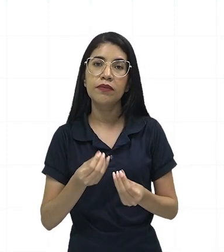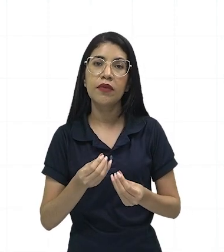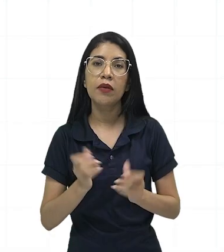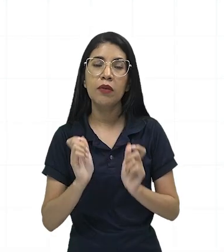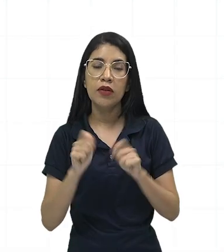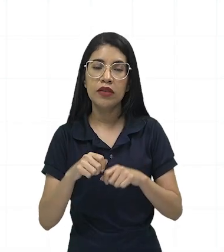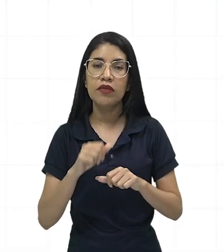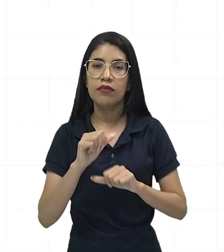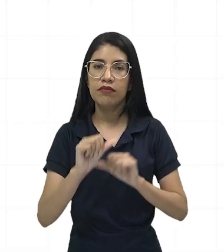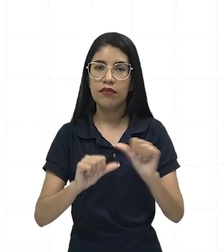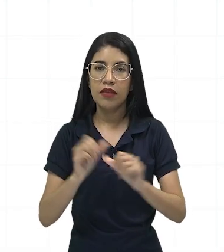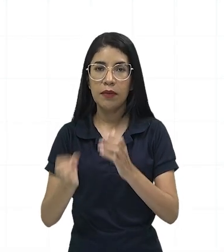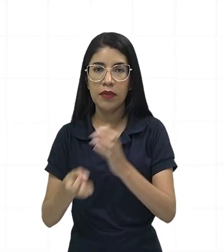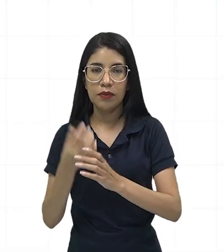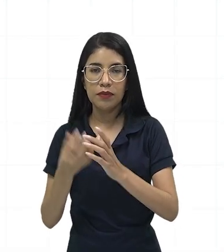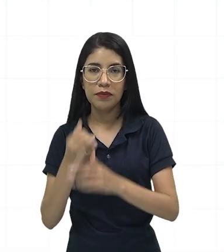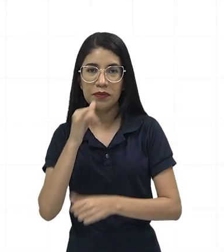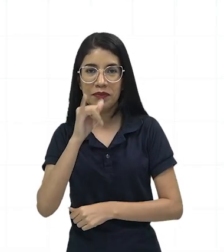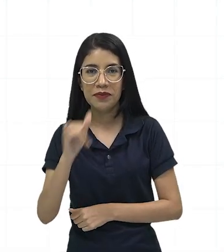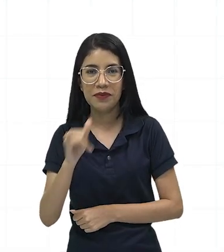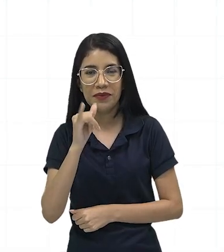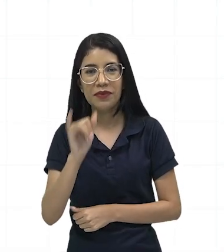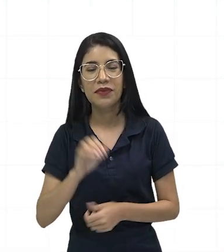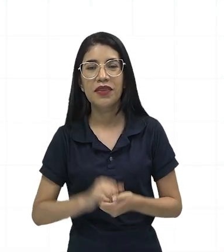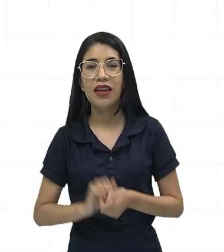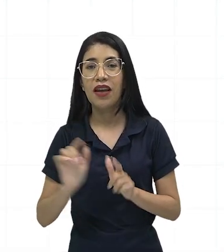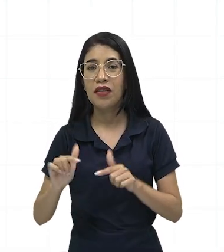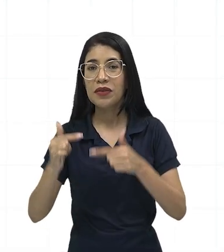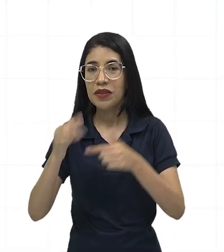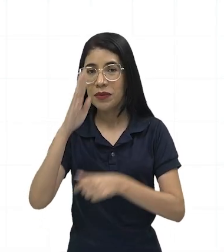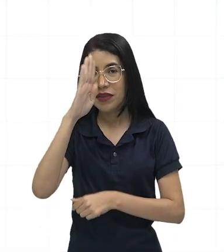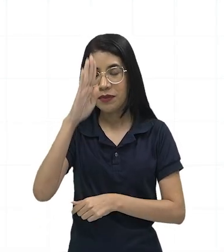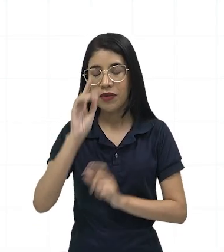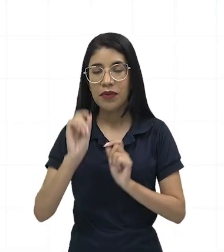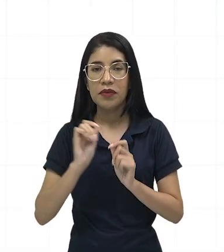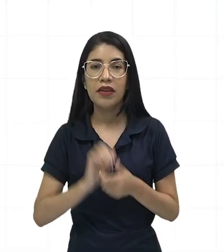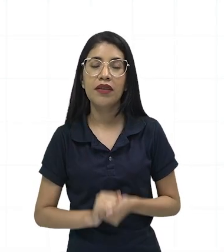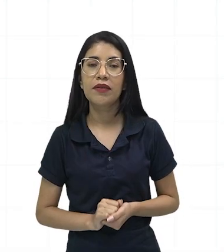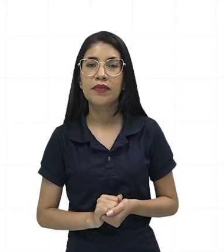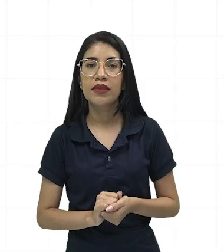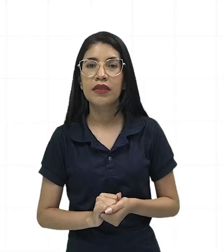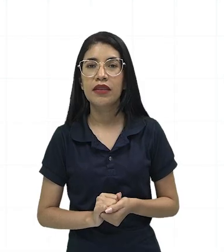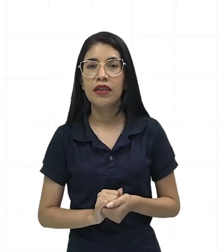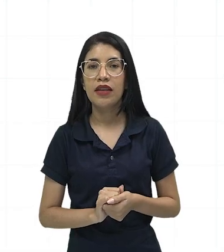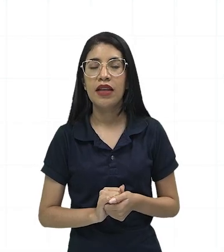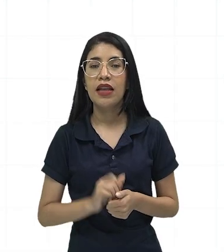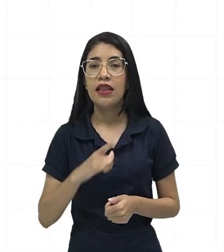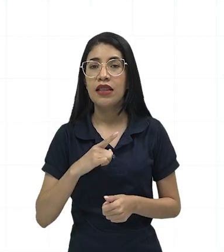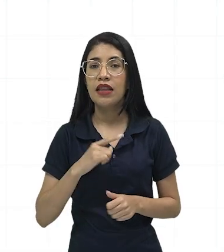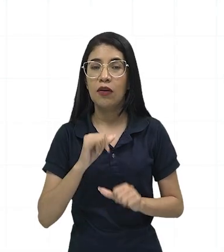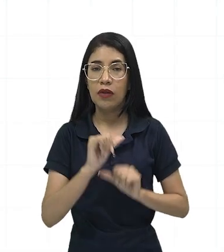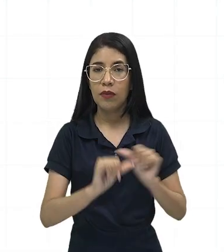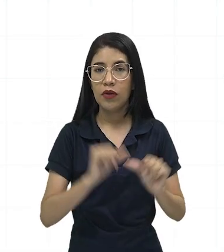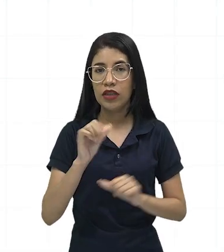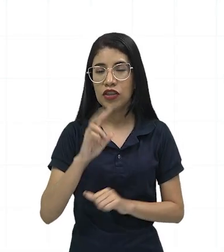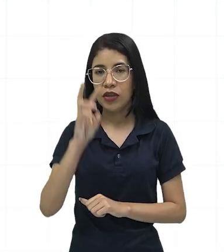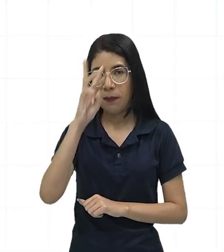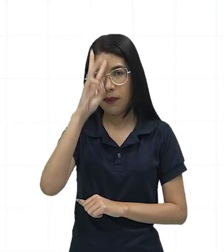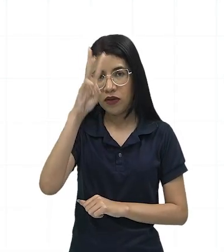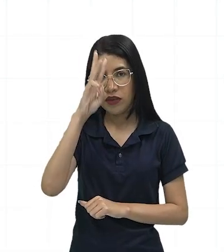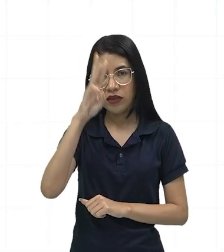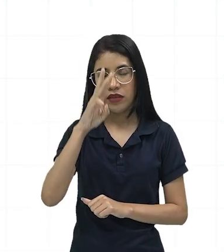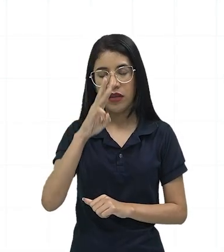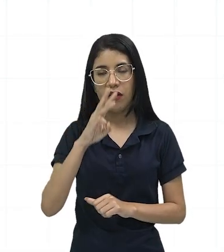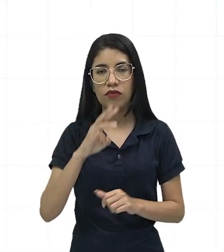elétrica. Sua principal função é provocar uma diferença de potencial entre os terminais